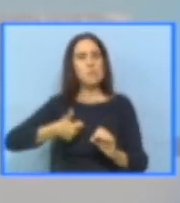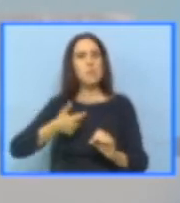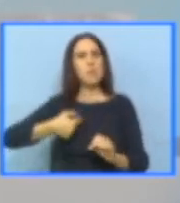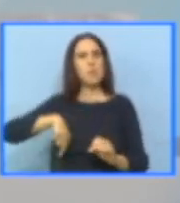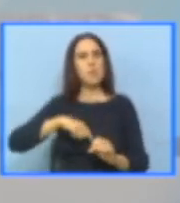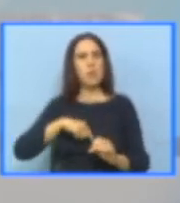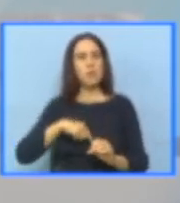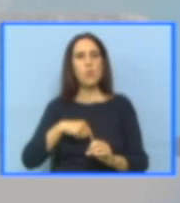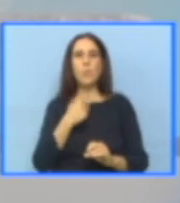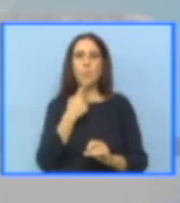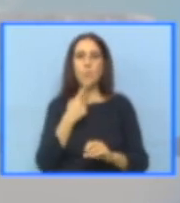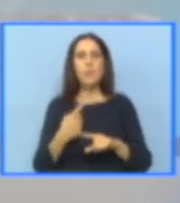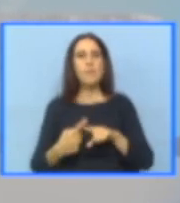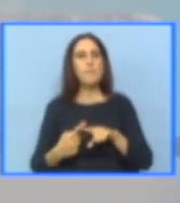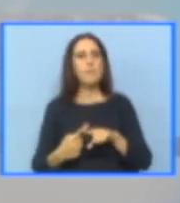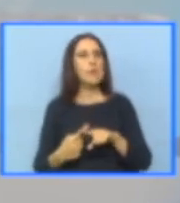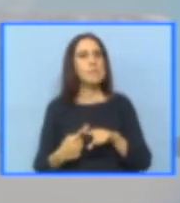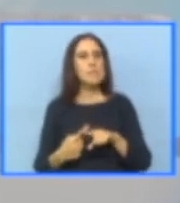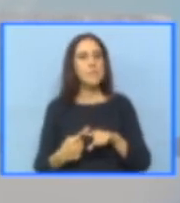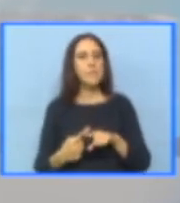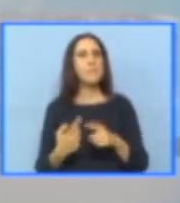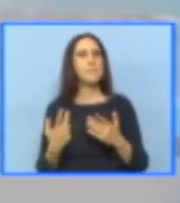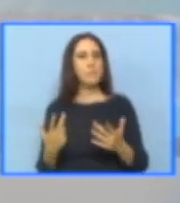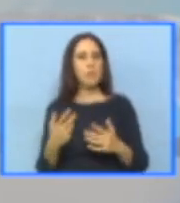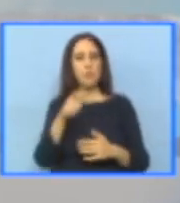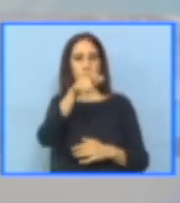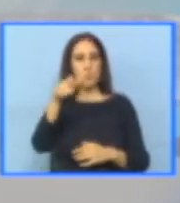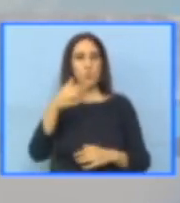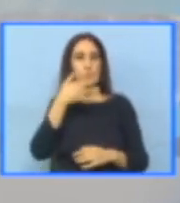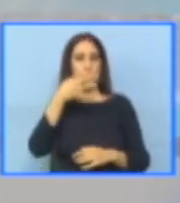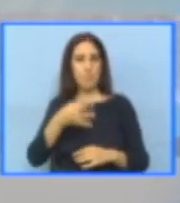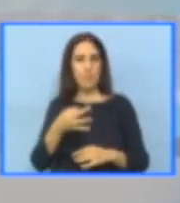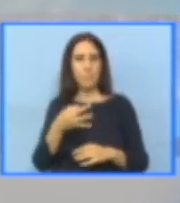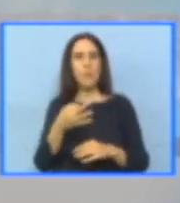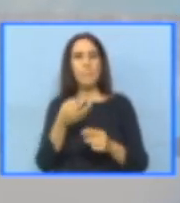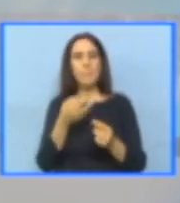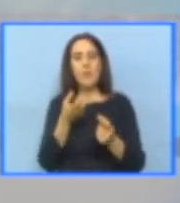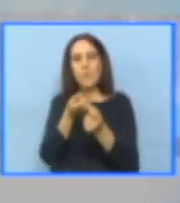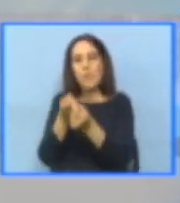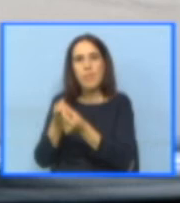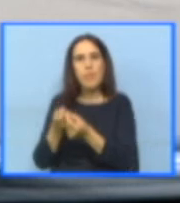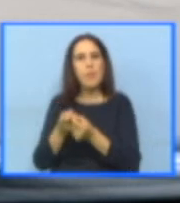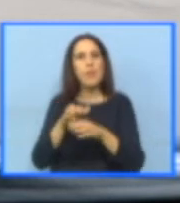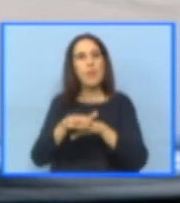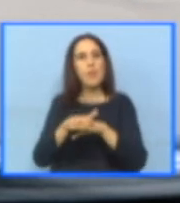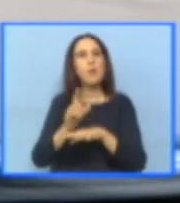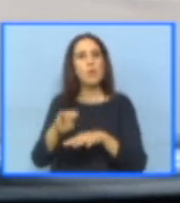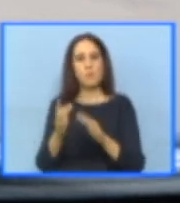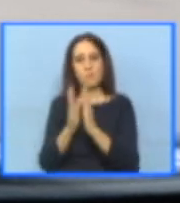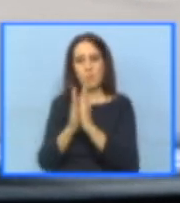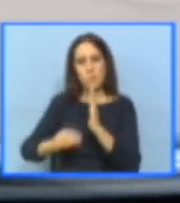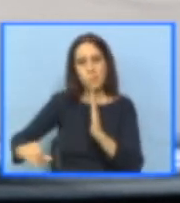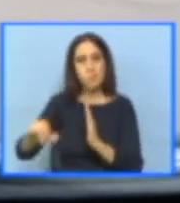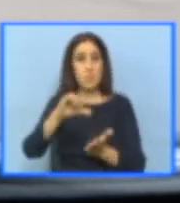estamos muito interessados em que todas as pessoas que na rede mais fina, que são as paróquias, os centros